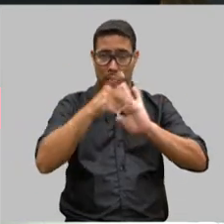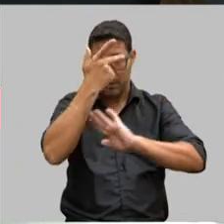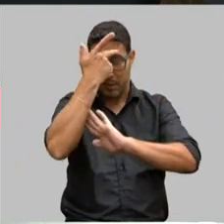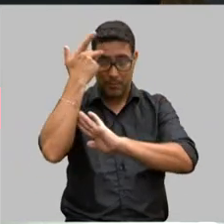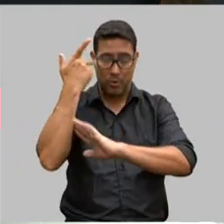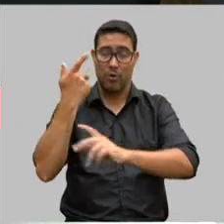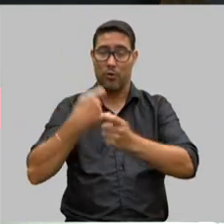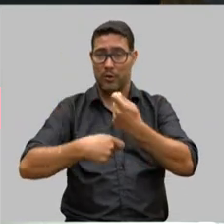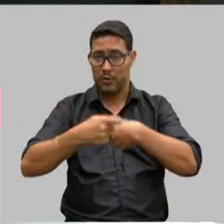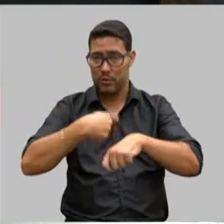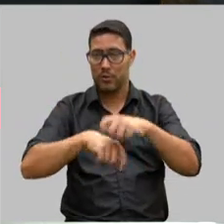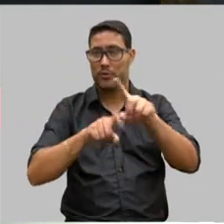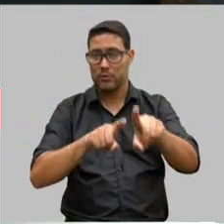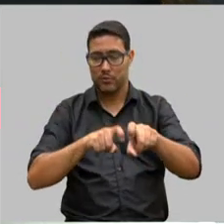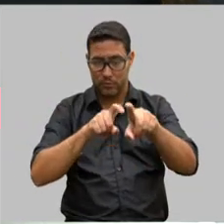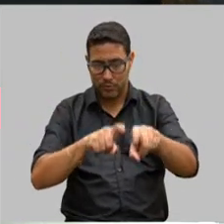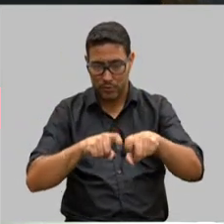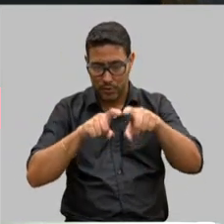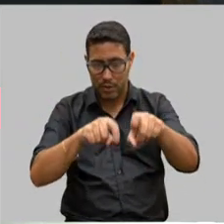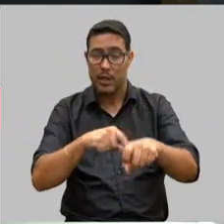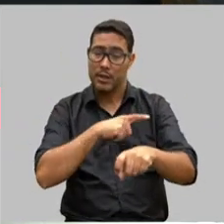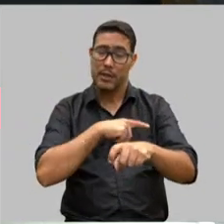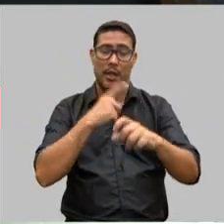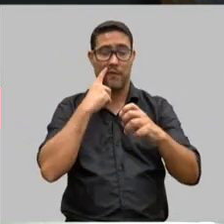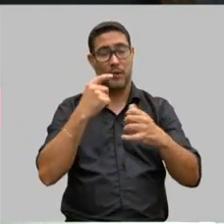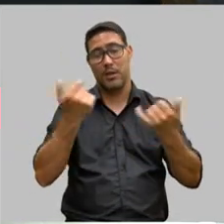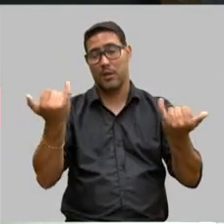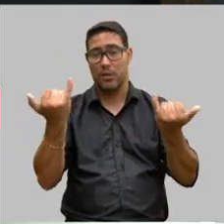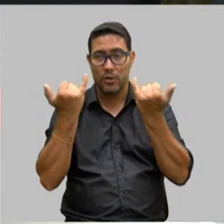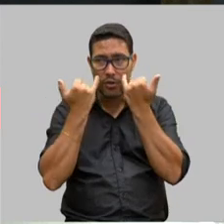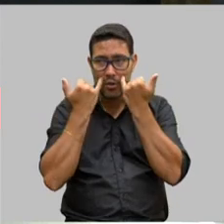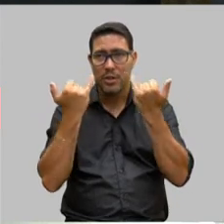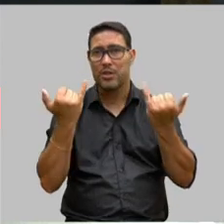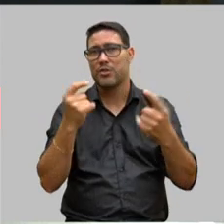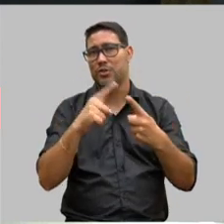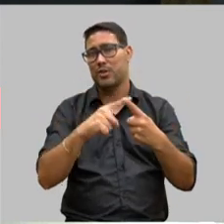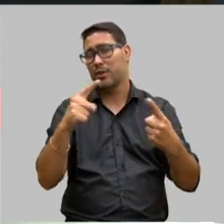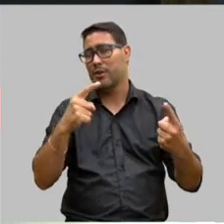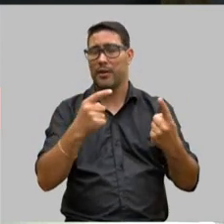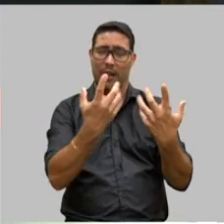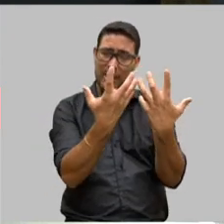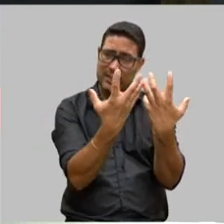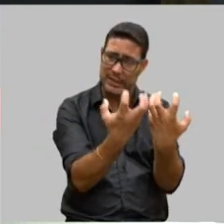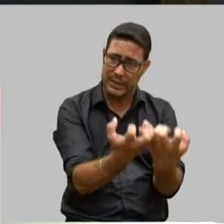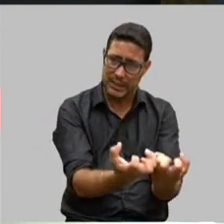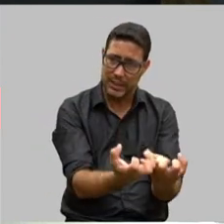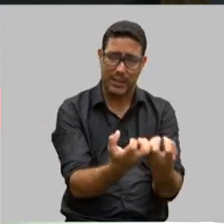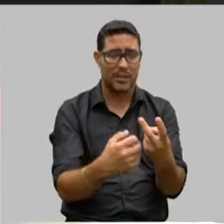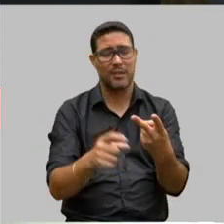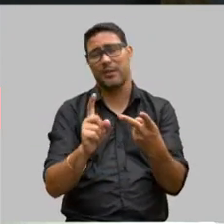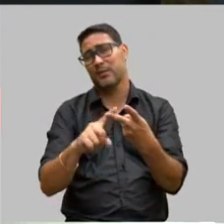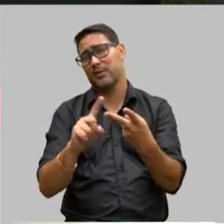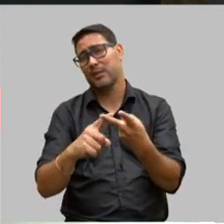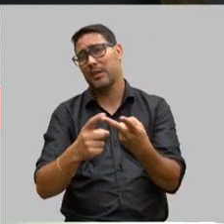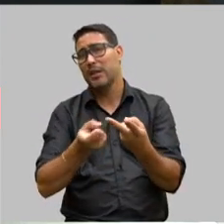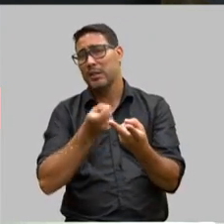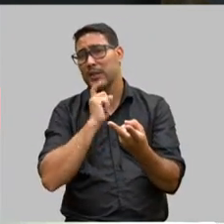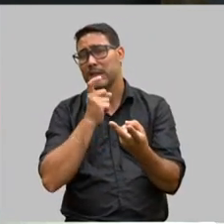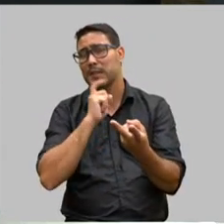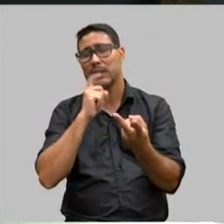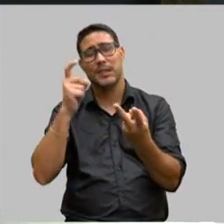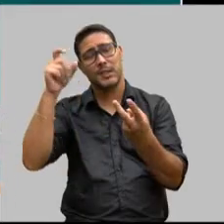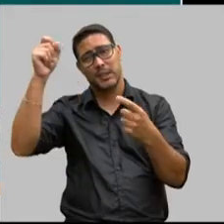aí notícias ligadas aos eventos extremos, seja de extrema seca, seja de geada, seja de